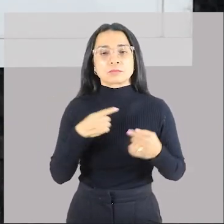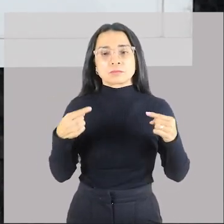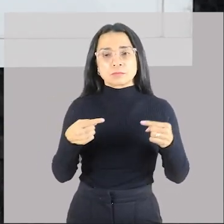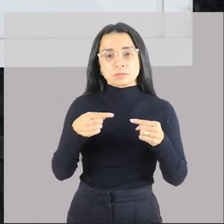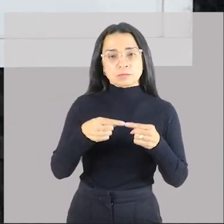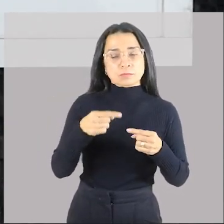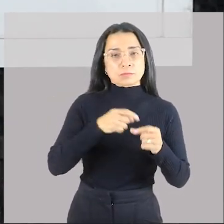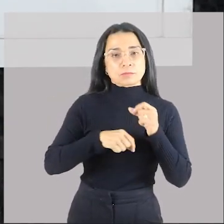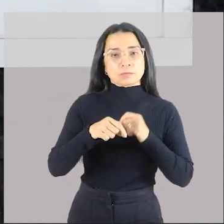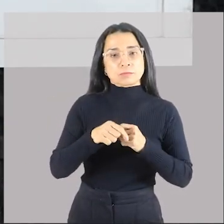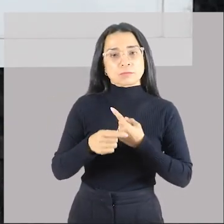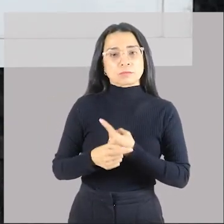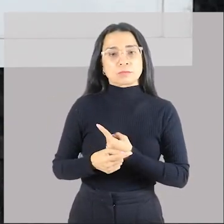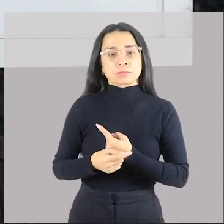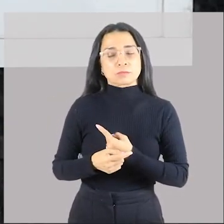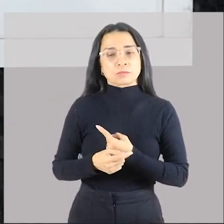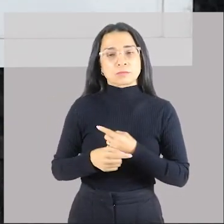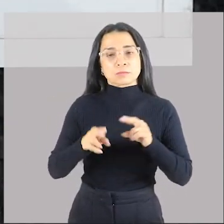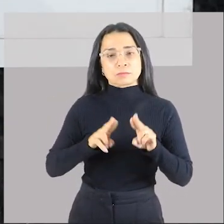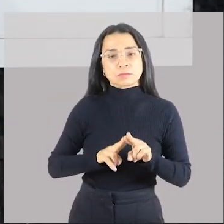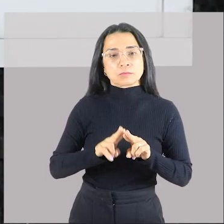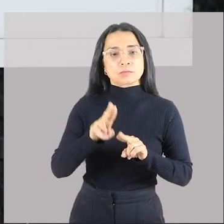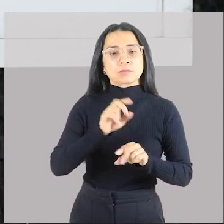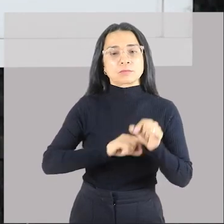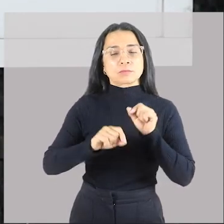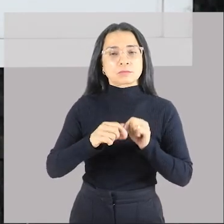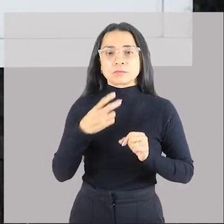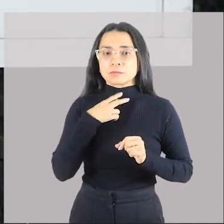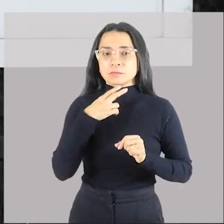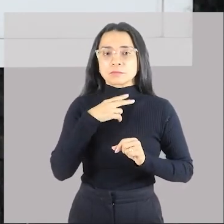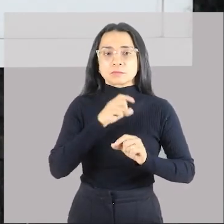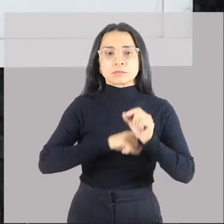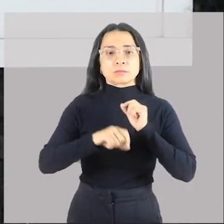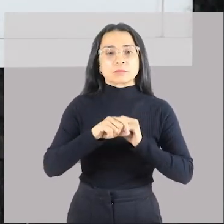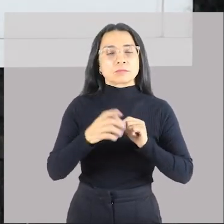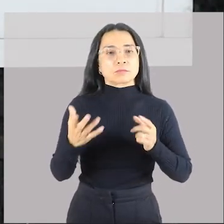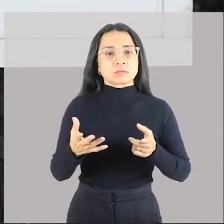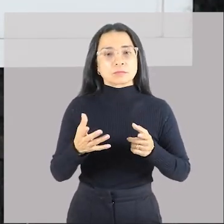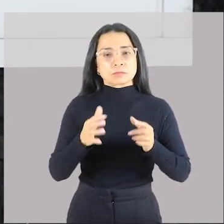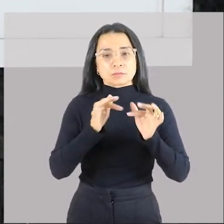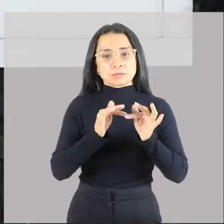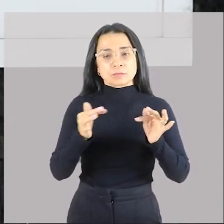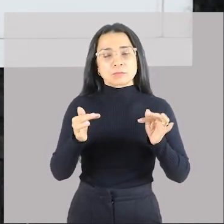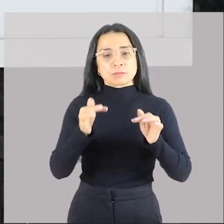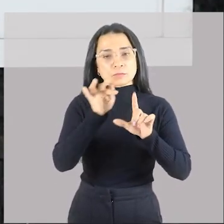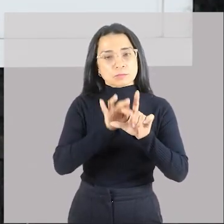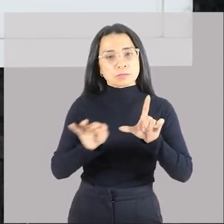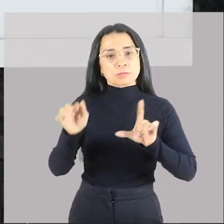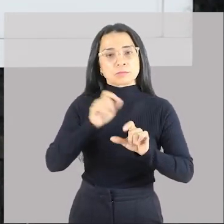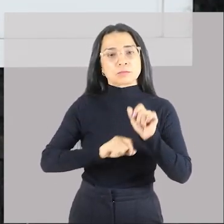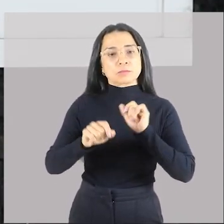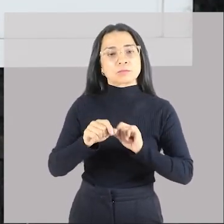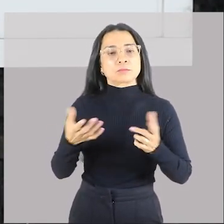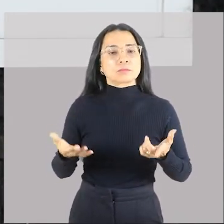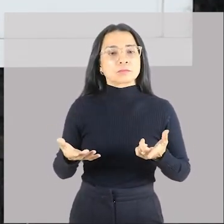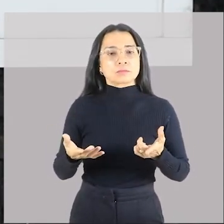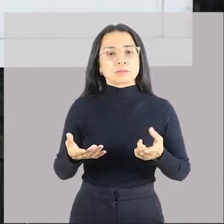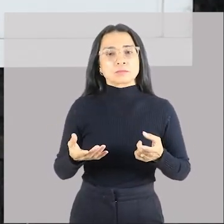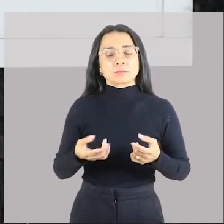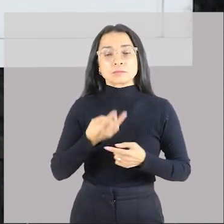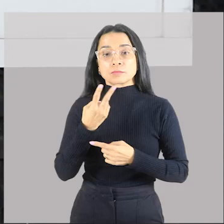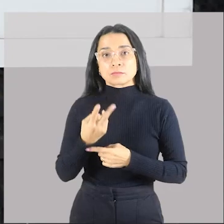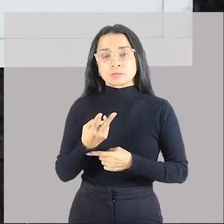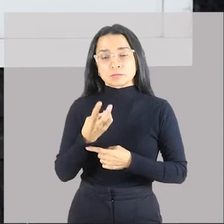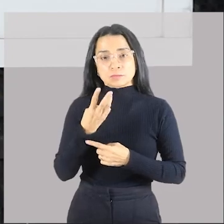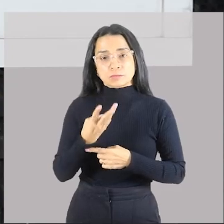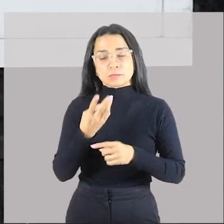na mesma sintonia, na mesma unidade. Eu não posso colocar na fórmula 3 anos e